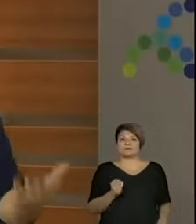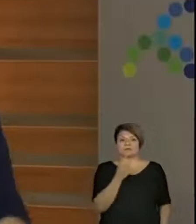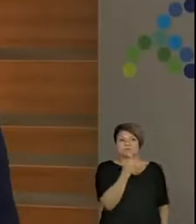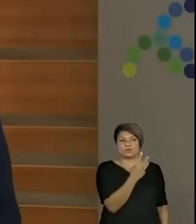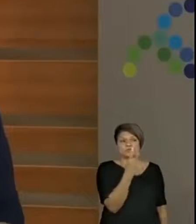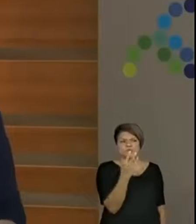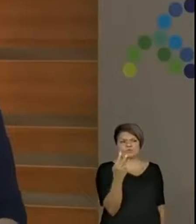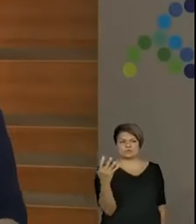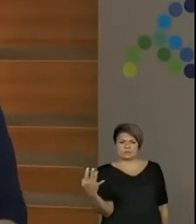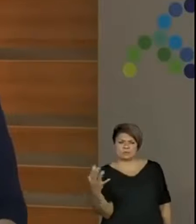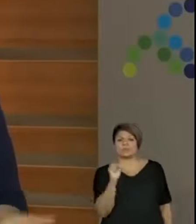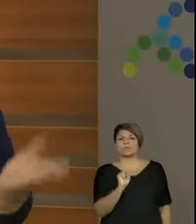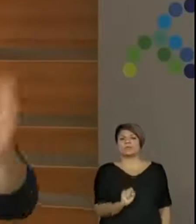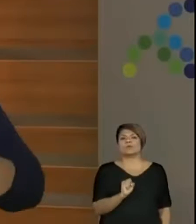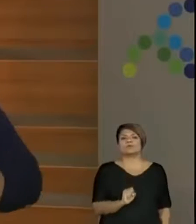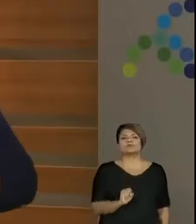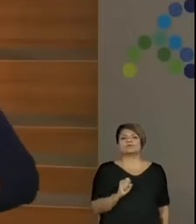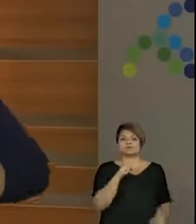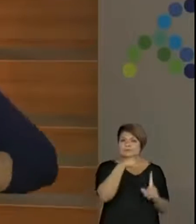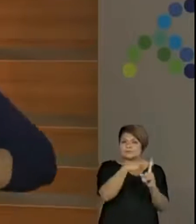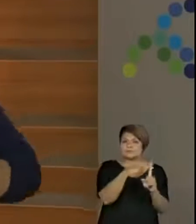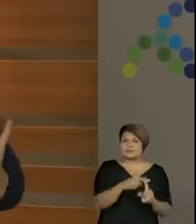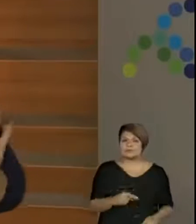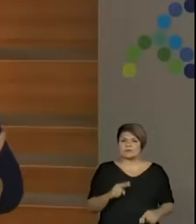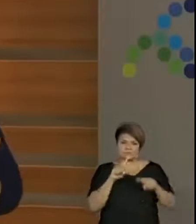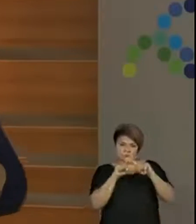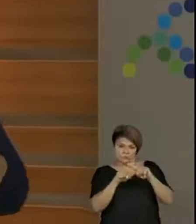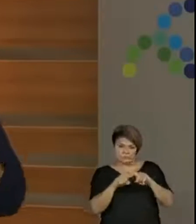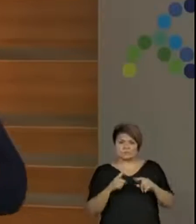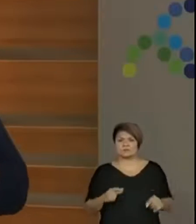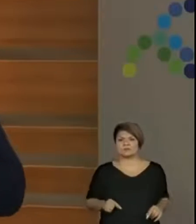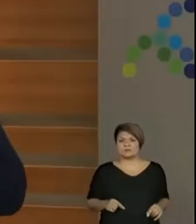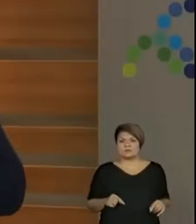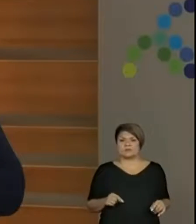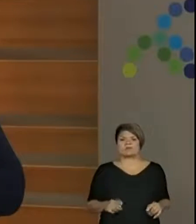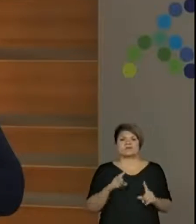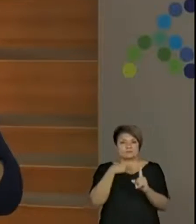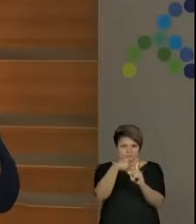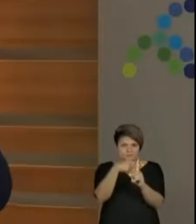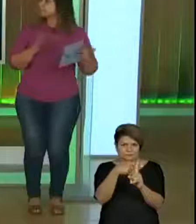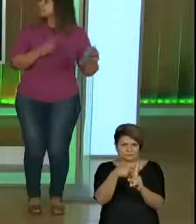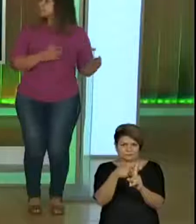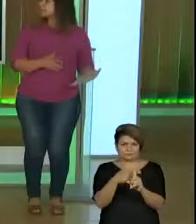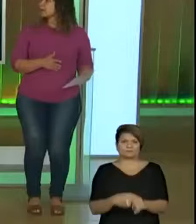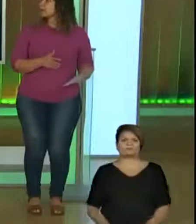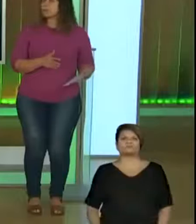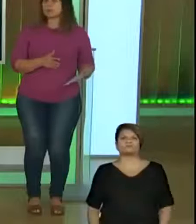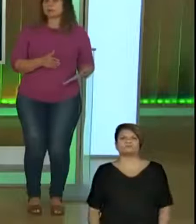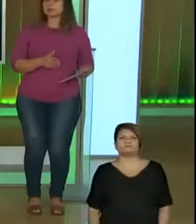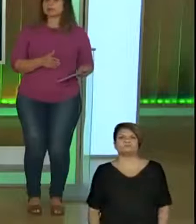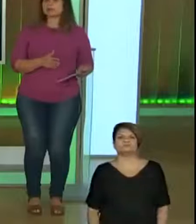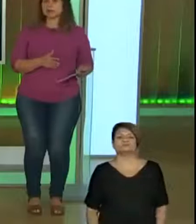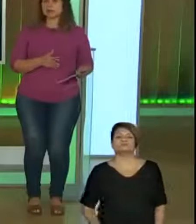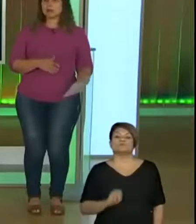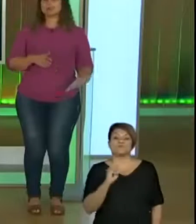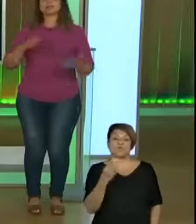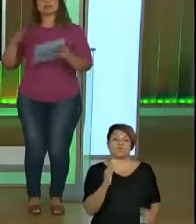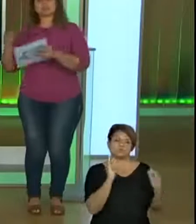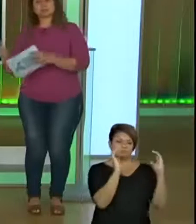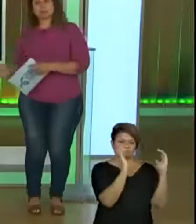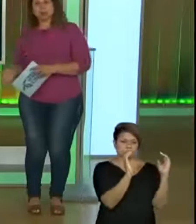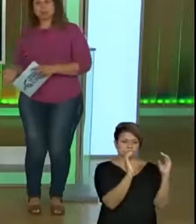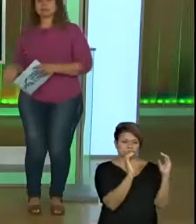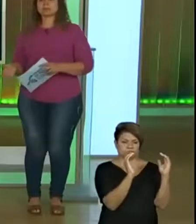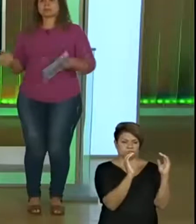pode usar adição? Aonde eu posso? Vamos pela adição. Ou contar primeiro uma, né, dos valores,